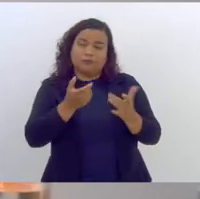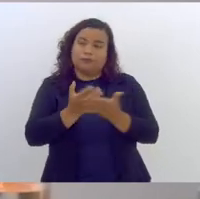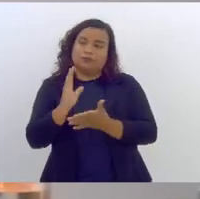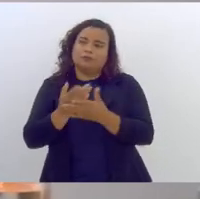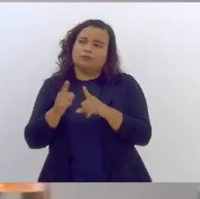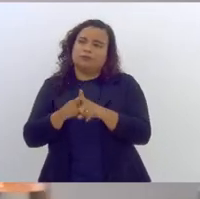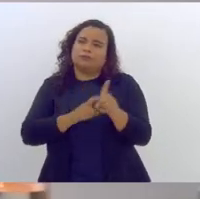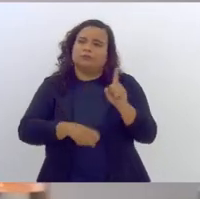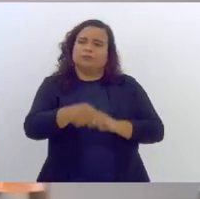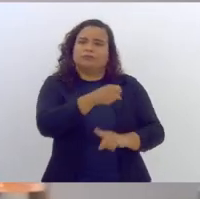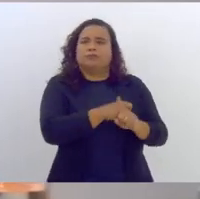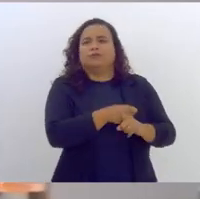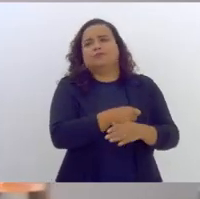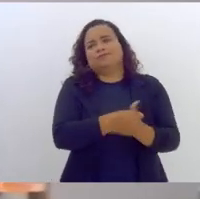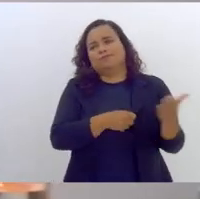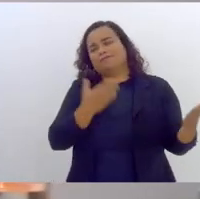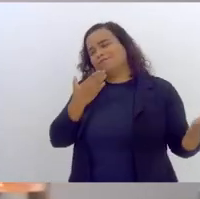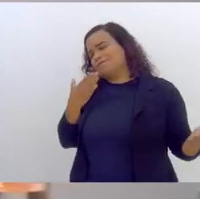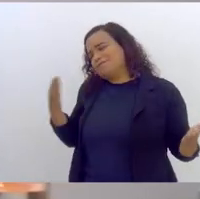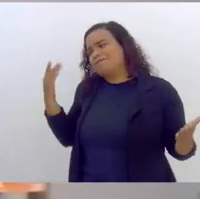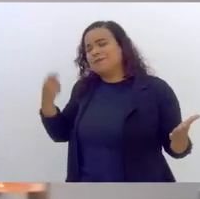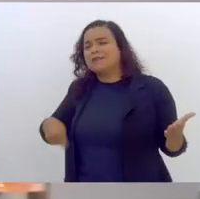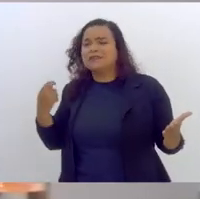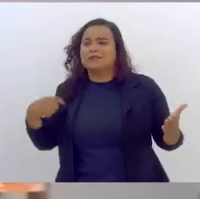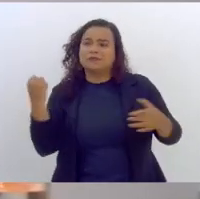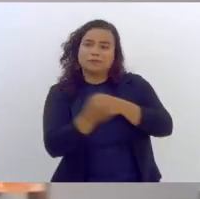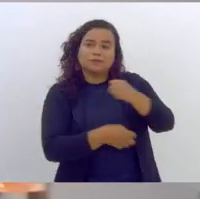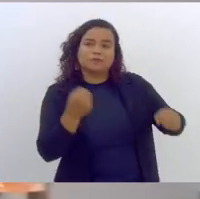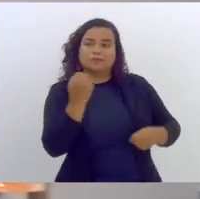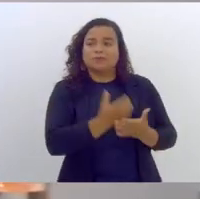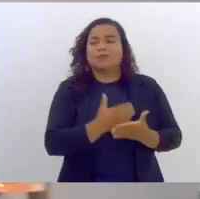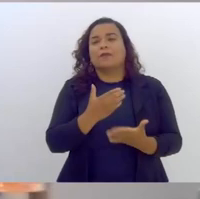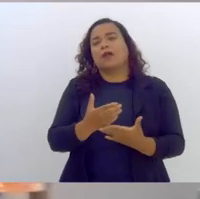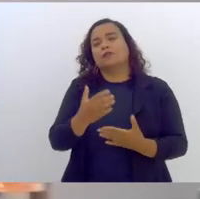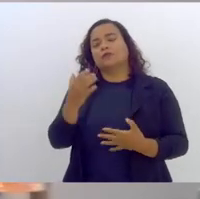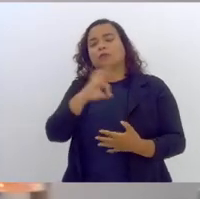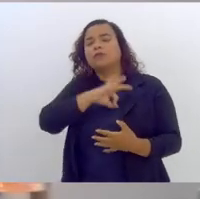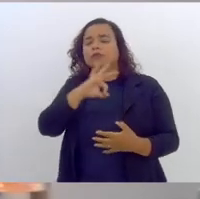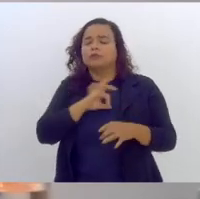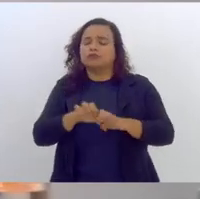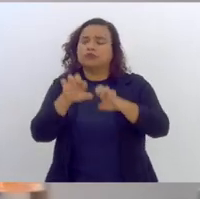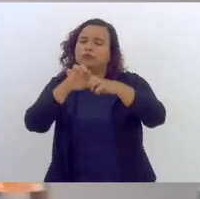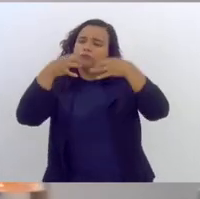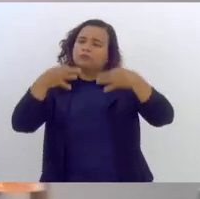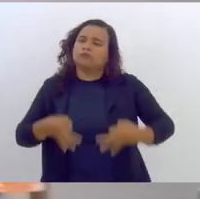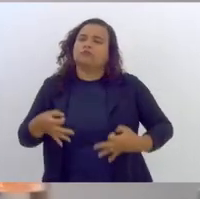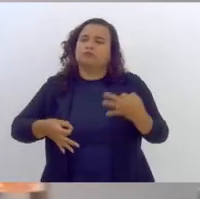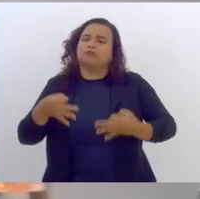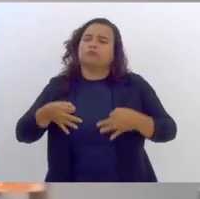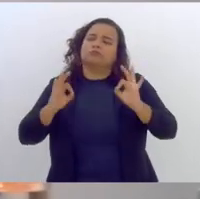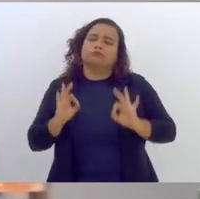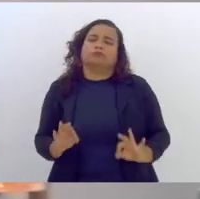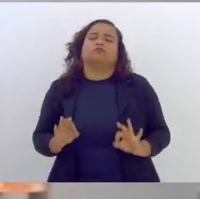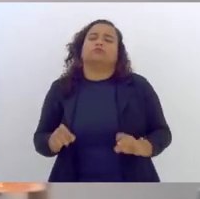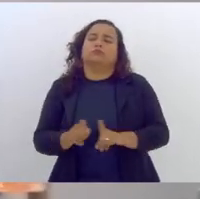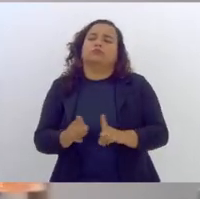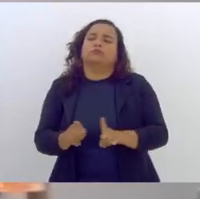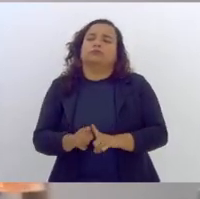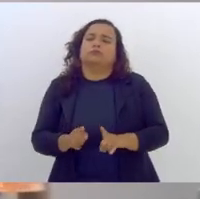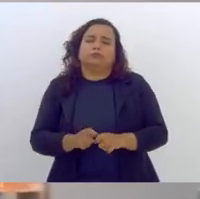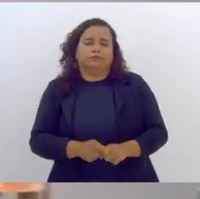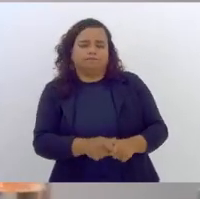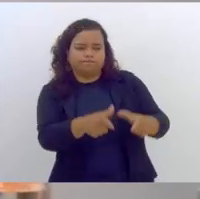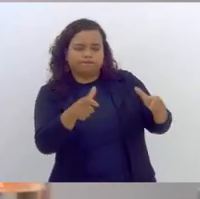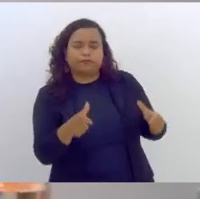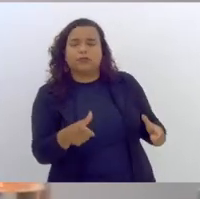da sociedade a sociedade clama por uma polícia judiciária bem estruturada e é bem preenchida